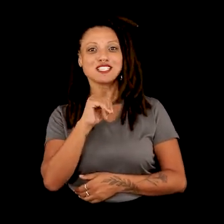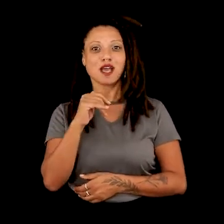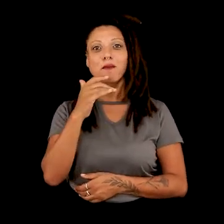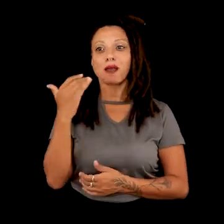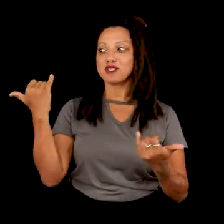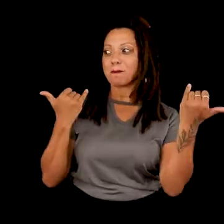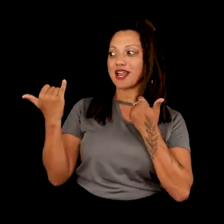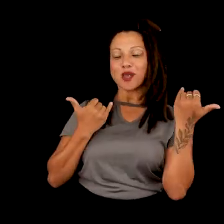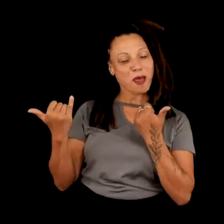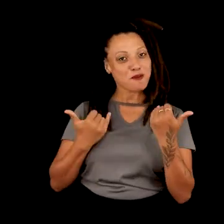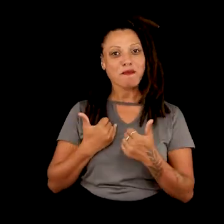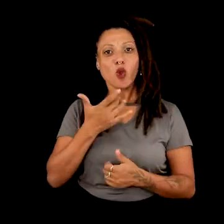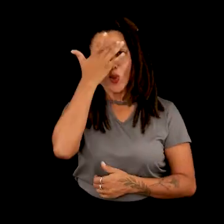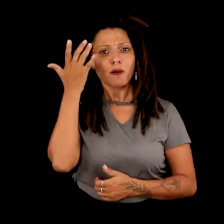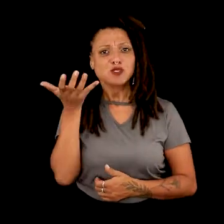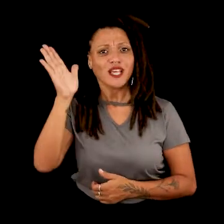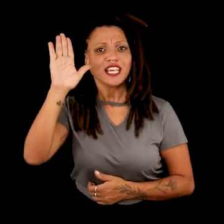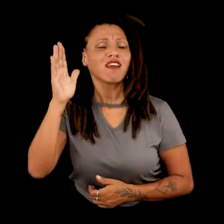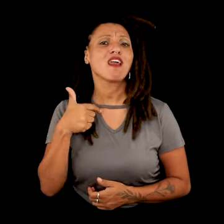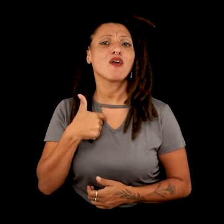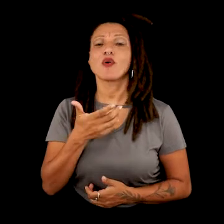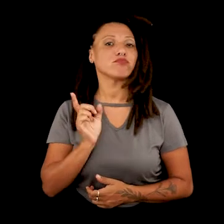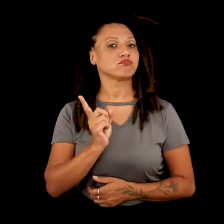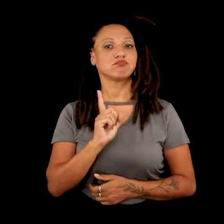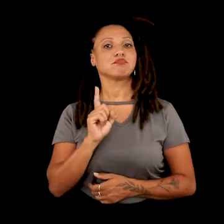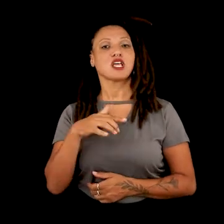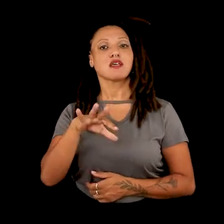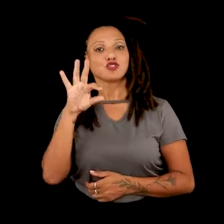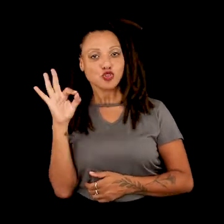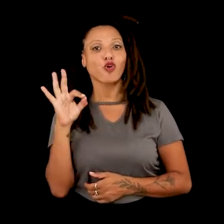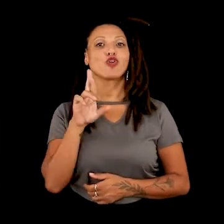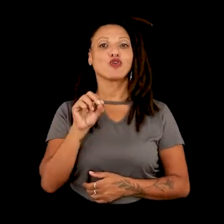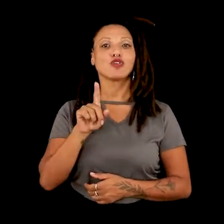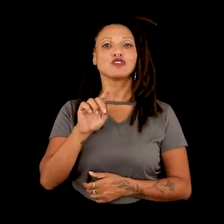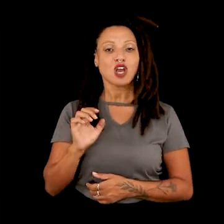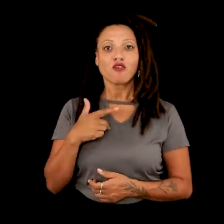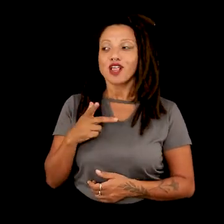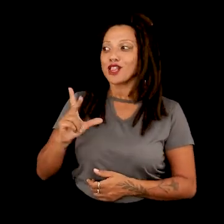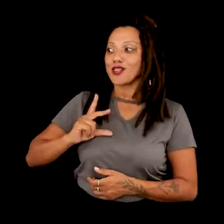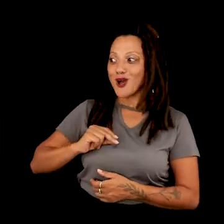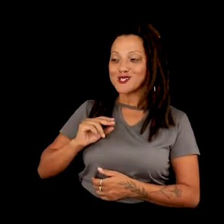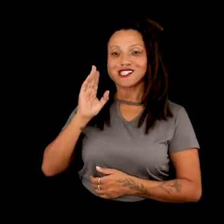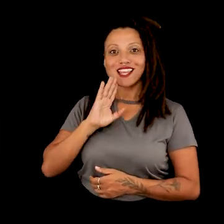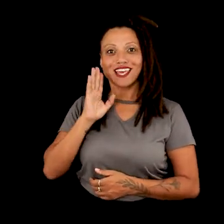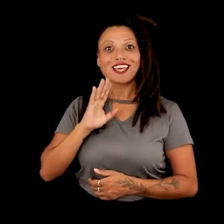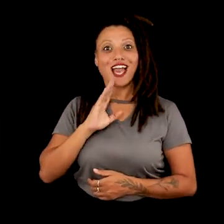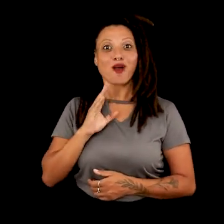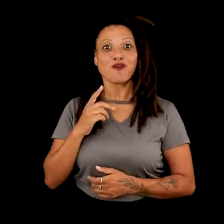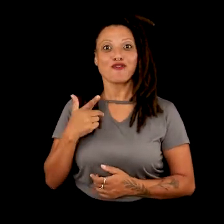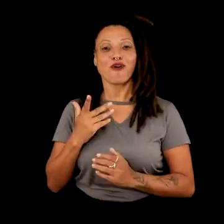carregar? Não, quem vai carregar a boneca é Roger. Aí eu, putz, porra, massa, nunca tinha carregado a boneca. Eu imaginava que aquilo